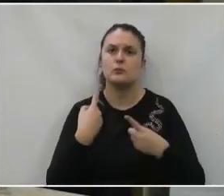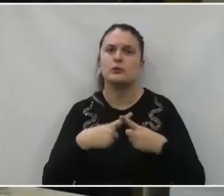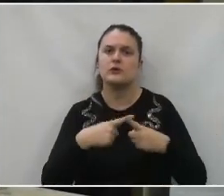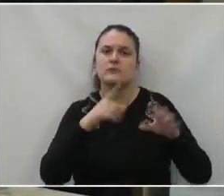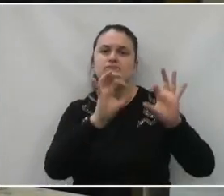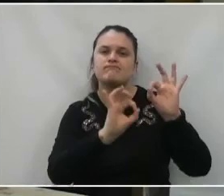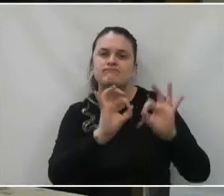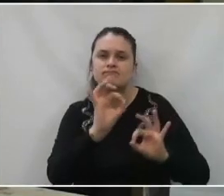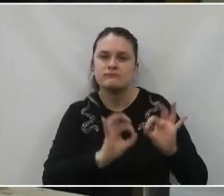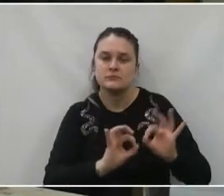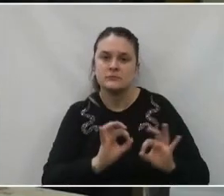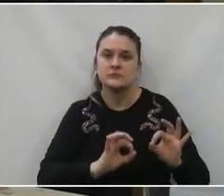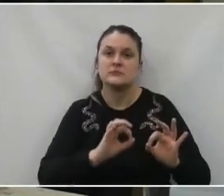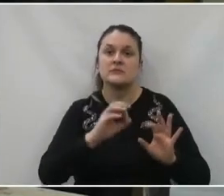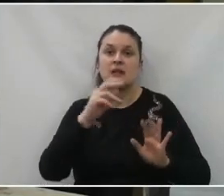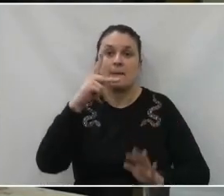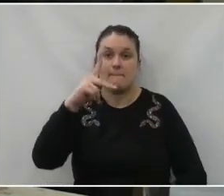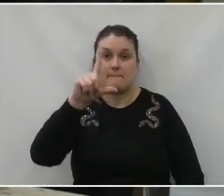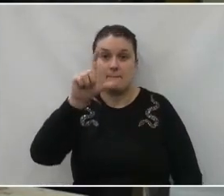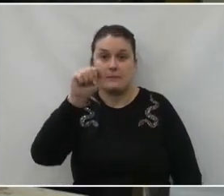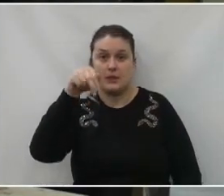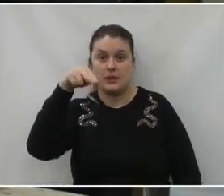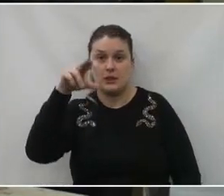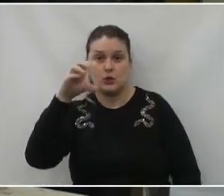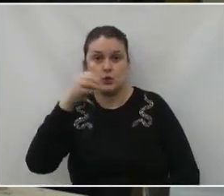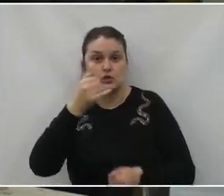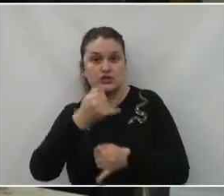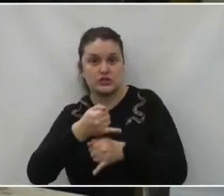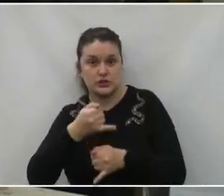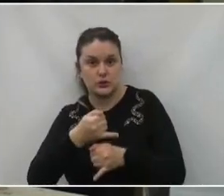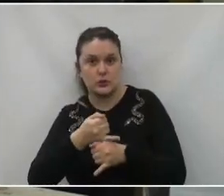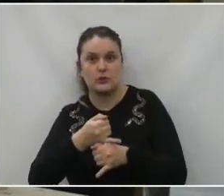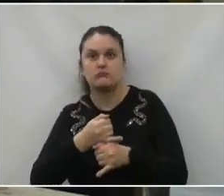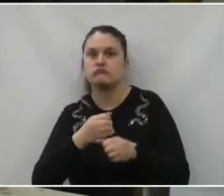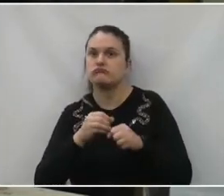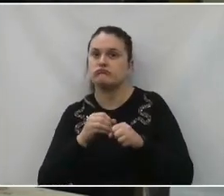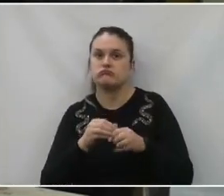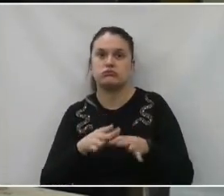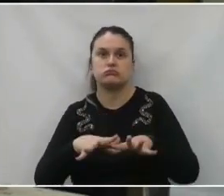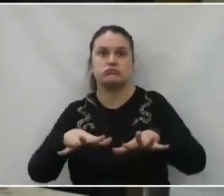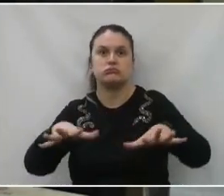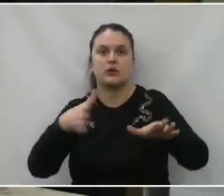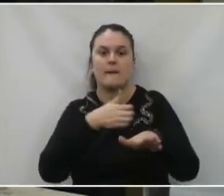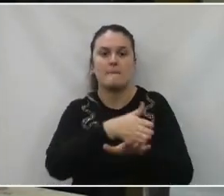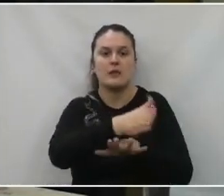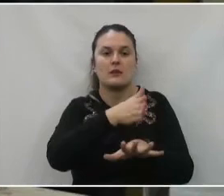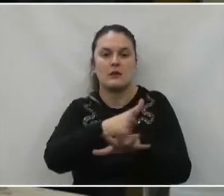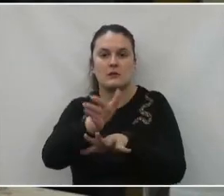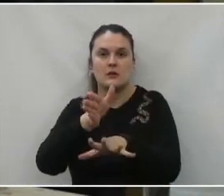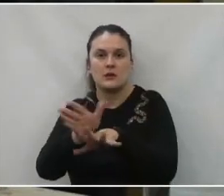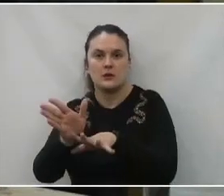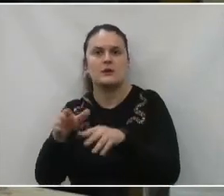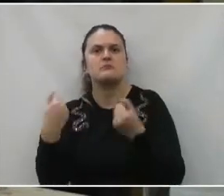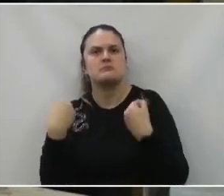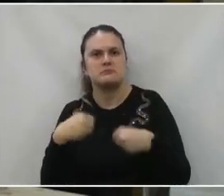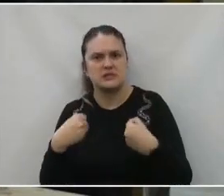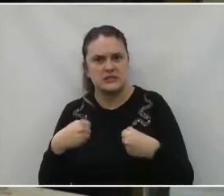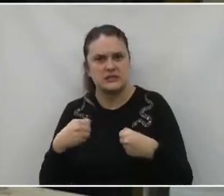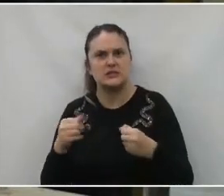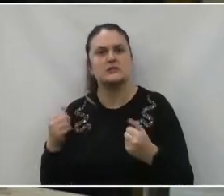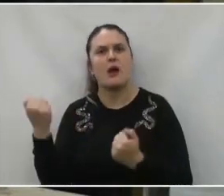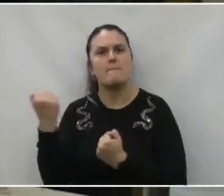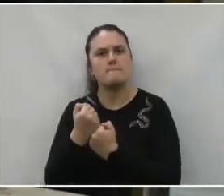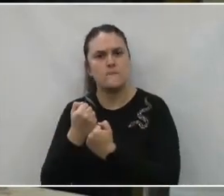planejamento, o plano diretor, é muito abrangente e precisa ser feito a muitas